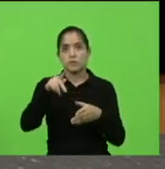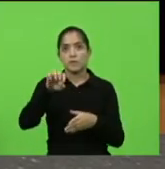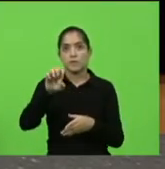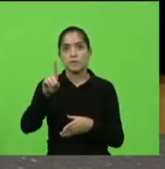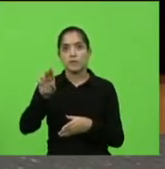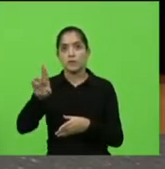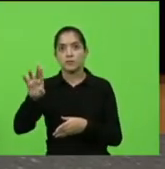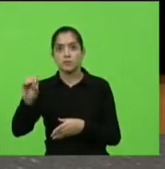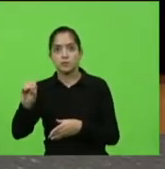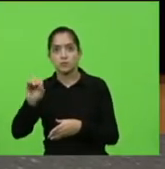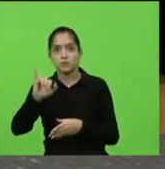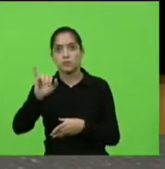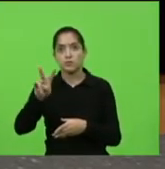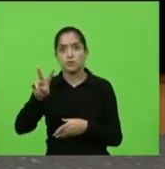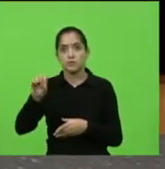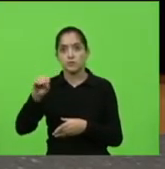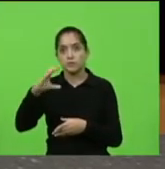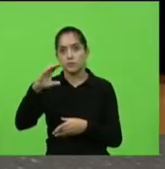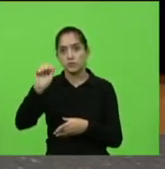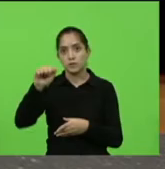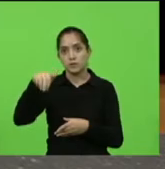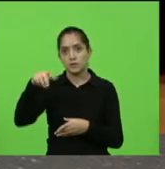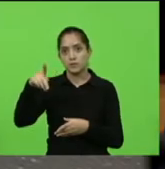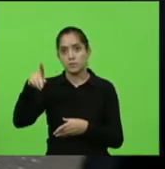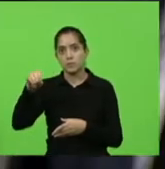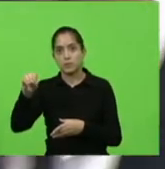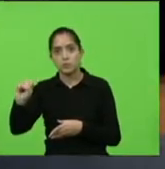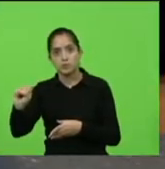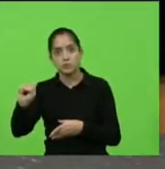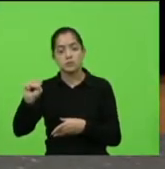Campos, que foi eleita,